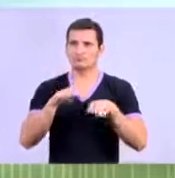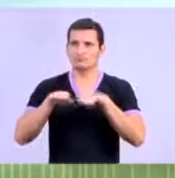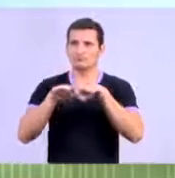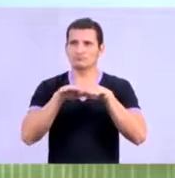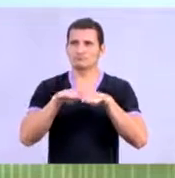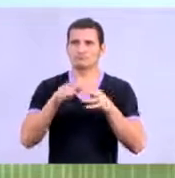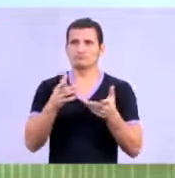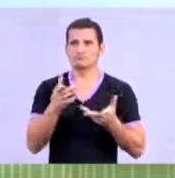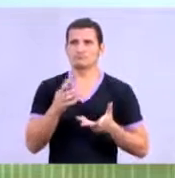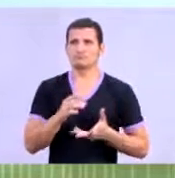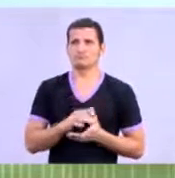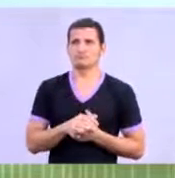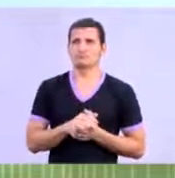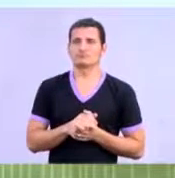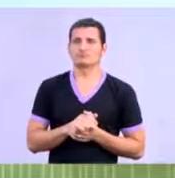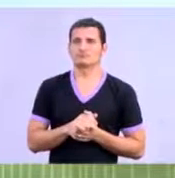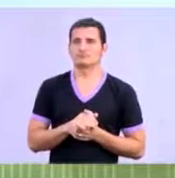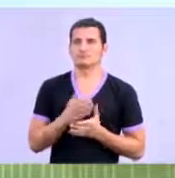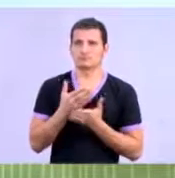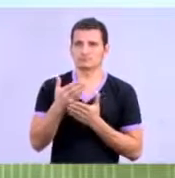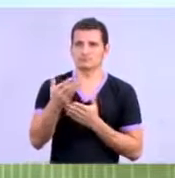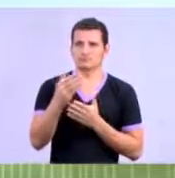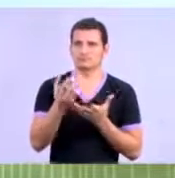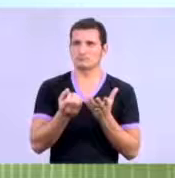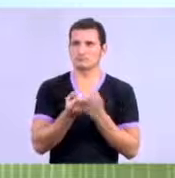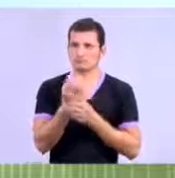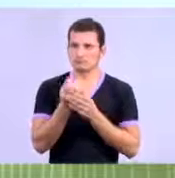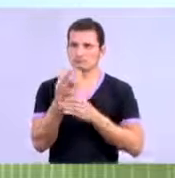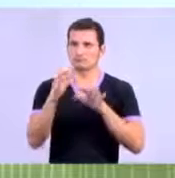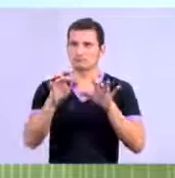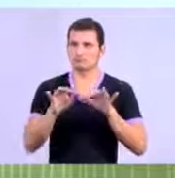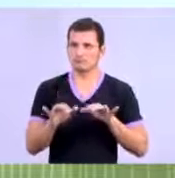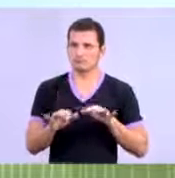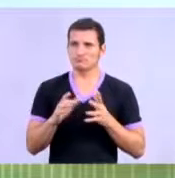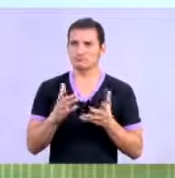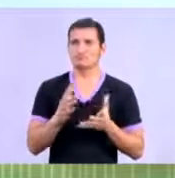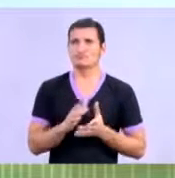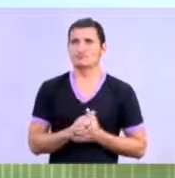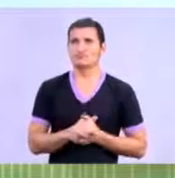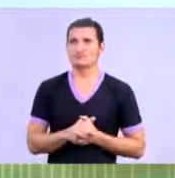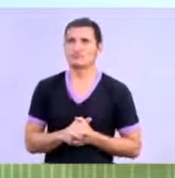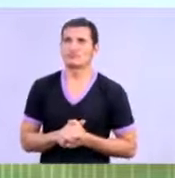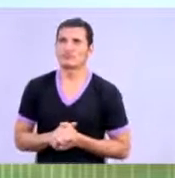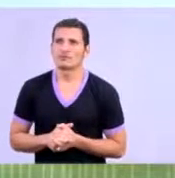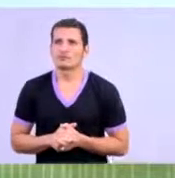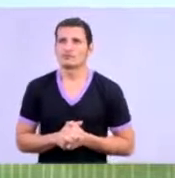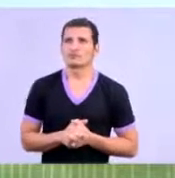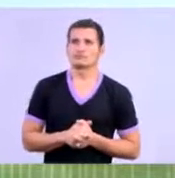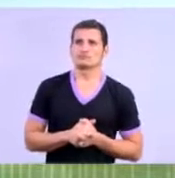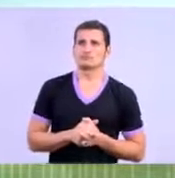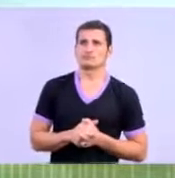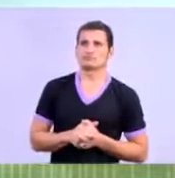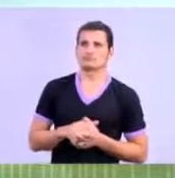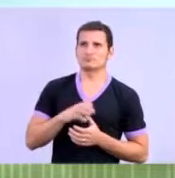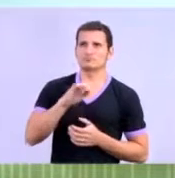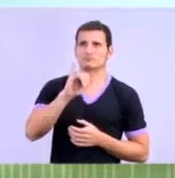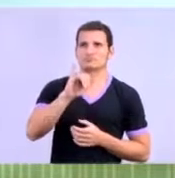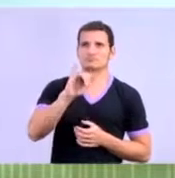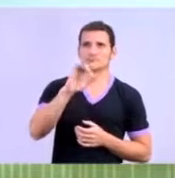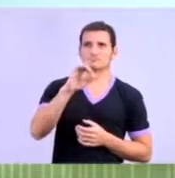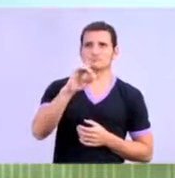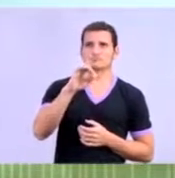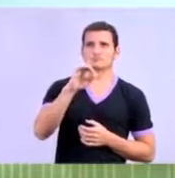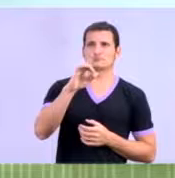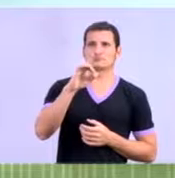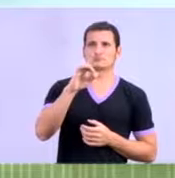é automático. A gente tem que, na hora que a gente começar a criar vários, vai ficar meio que automático para a gente. Inclusive as IDEs, o que são